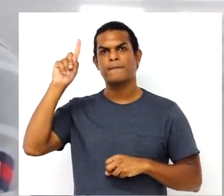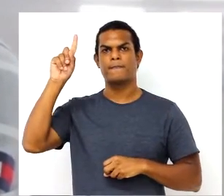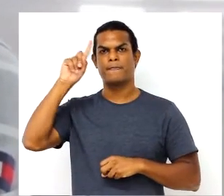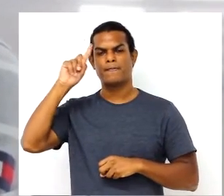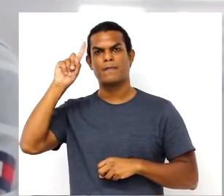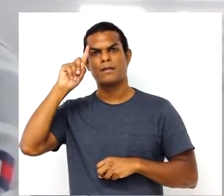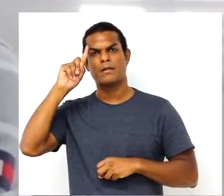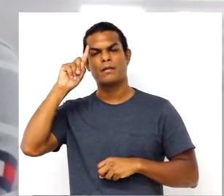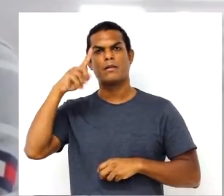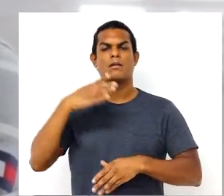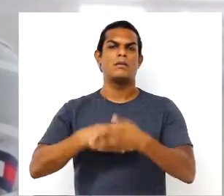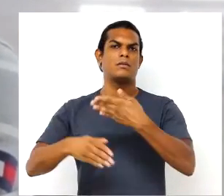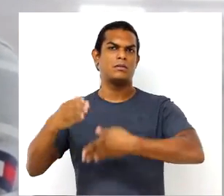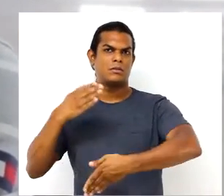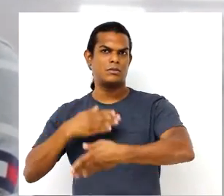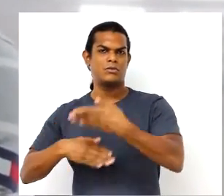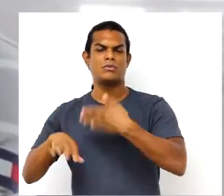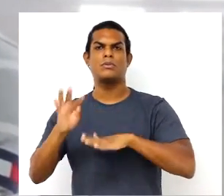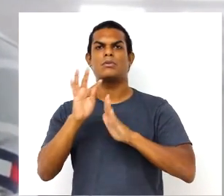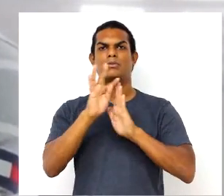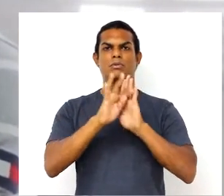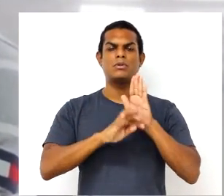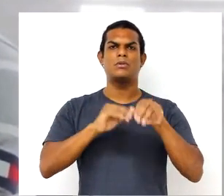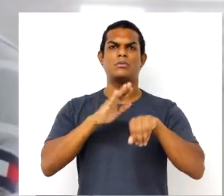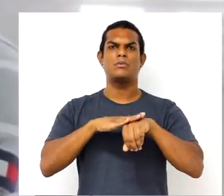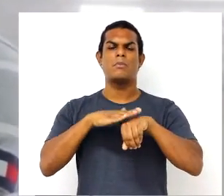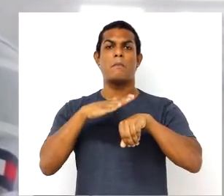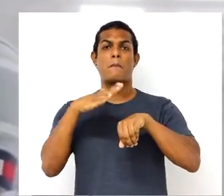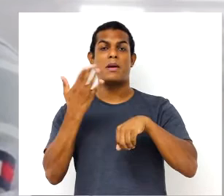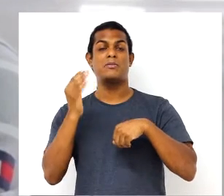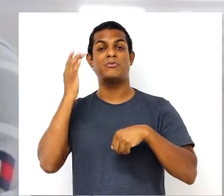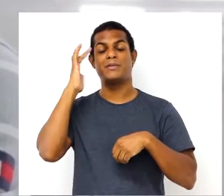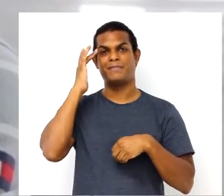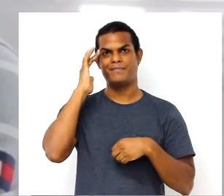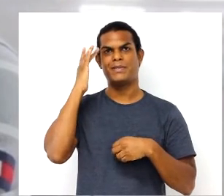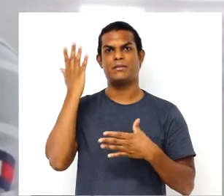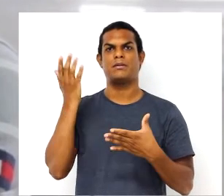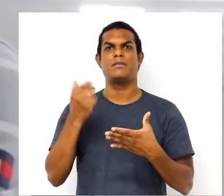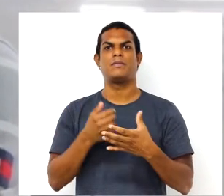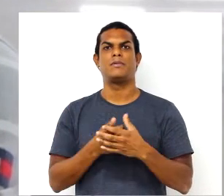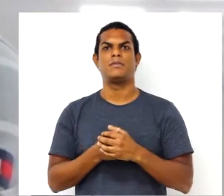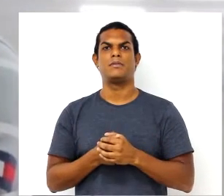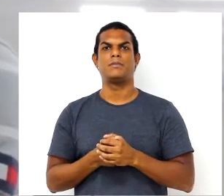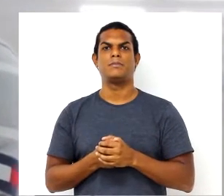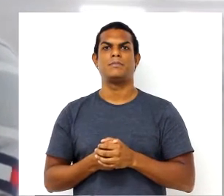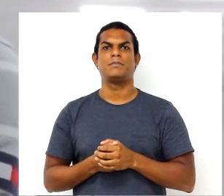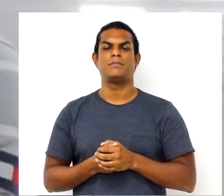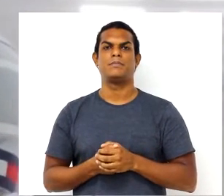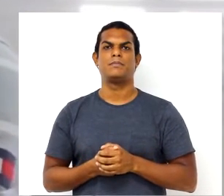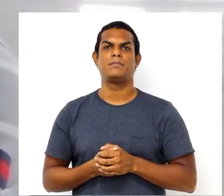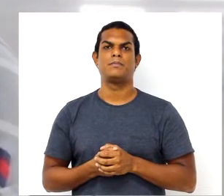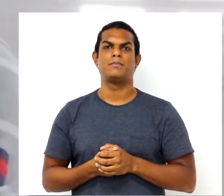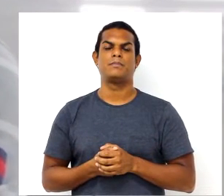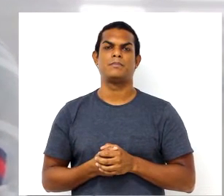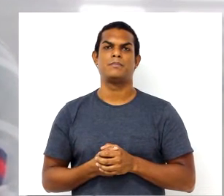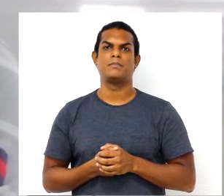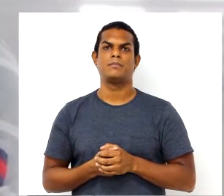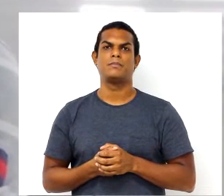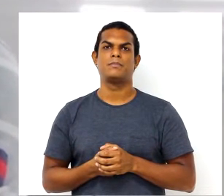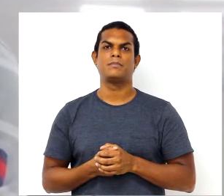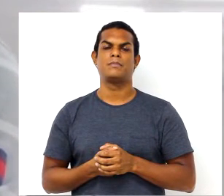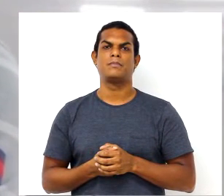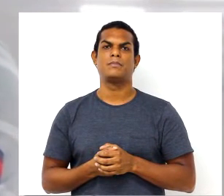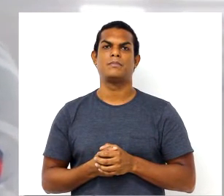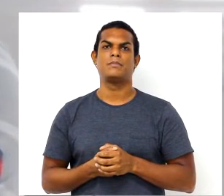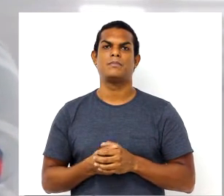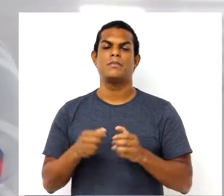se relaciona muito com o texto, até mais do que a gente imagina, do que a gente pensa. Eu lanço até um desafio